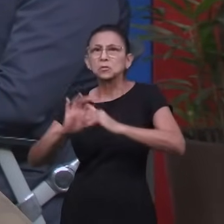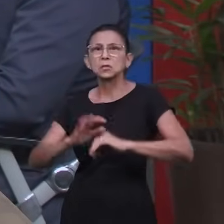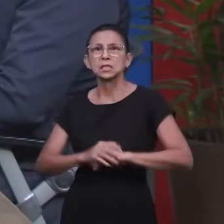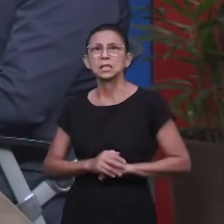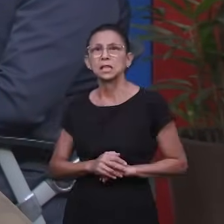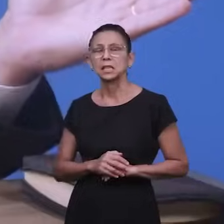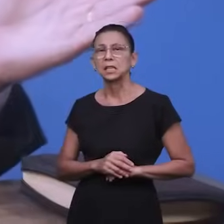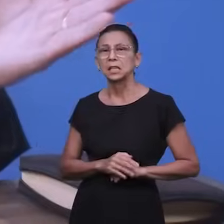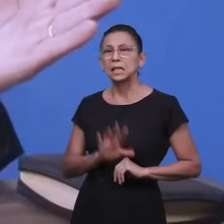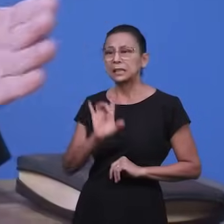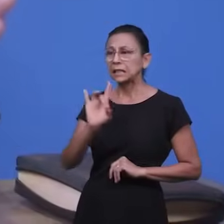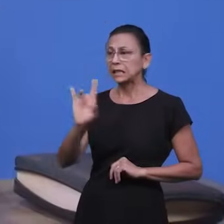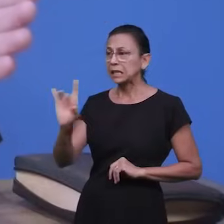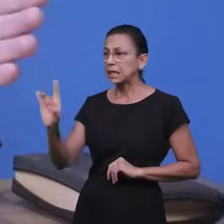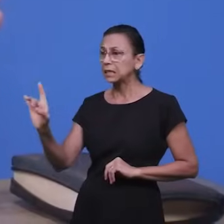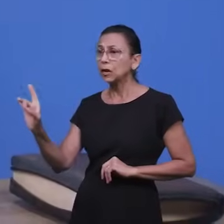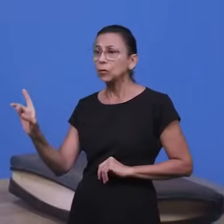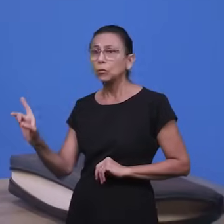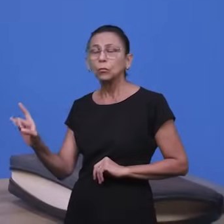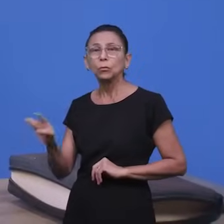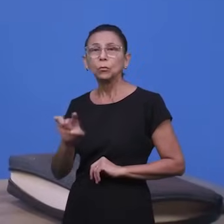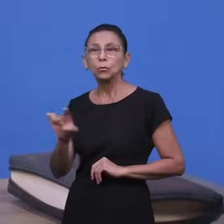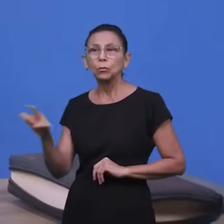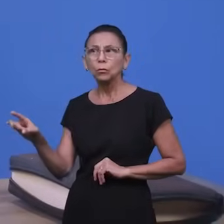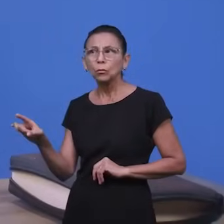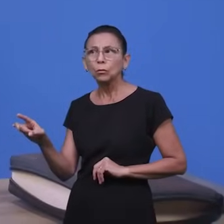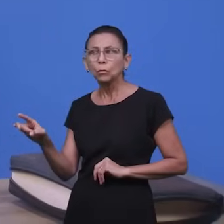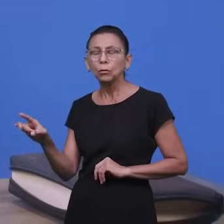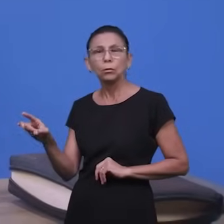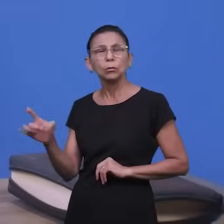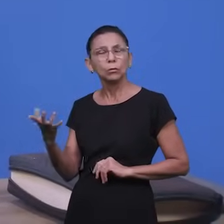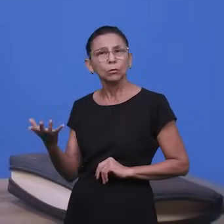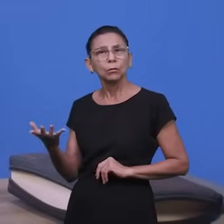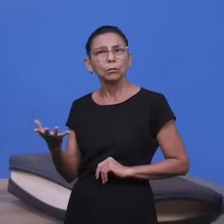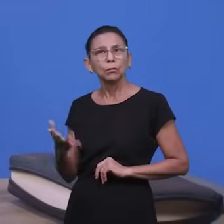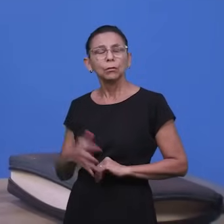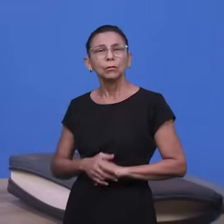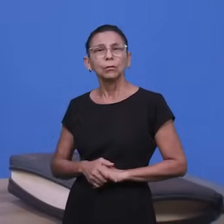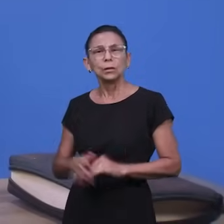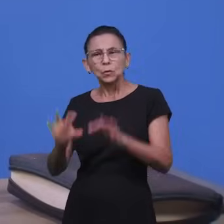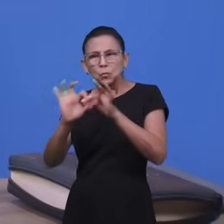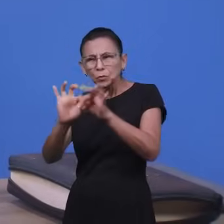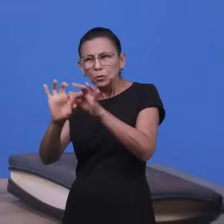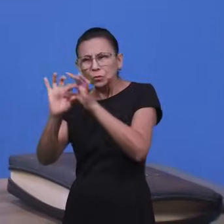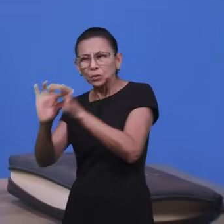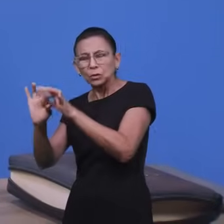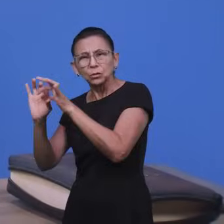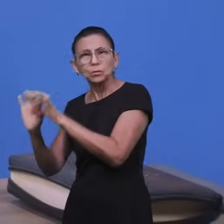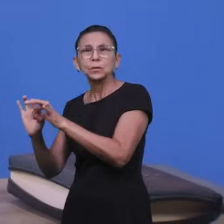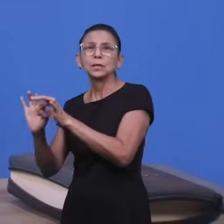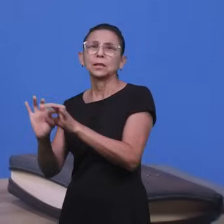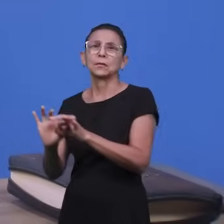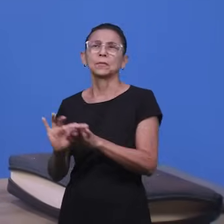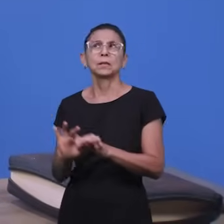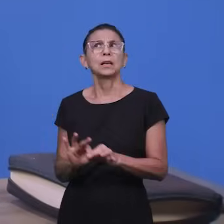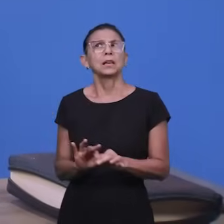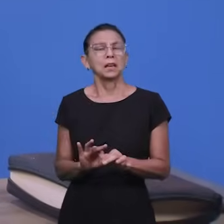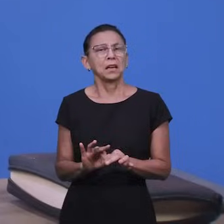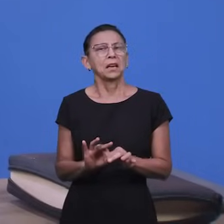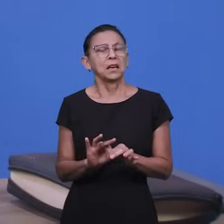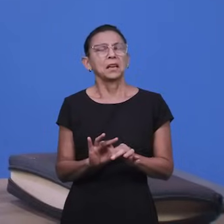por trás e é o Espírito Santo. Eu falei: verdade, é isso mesmo. Só o pastor orou por mim, oração simples,